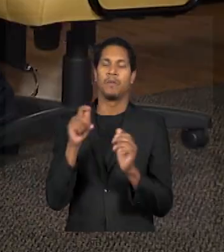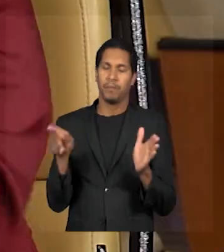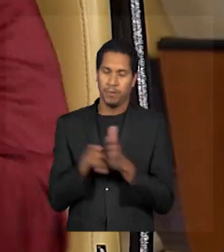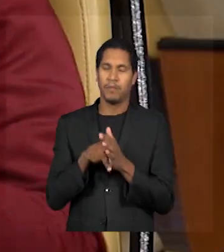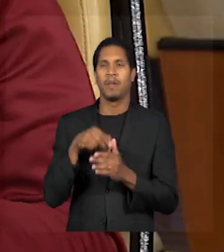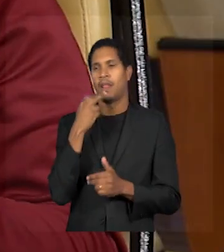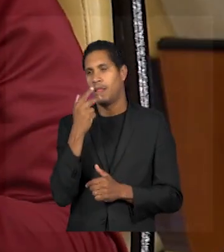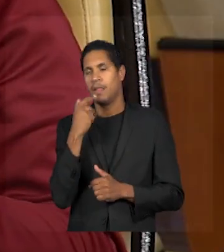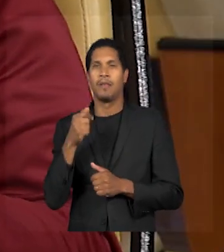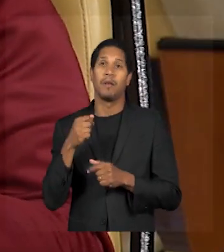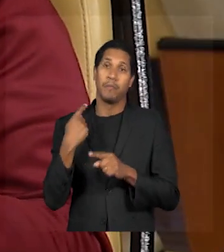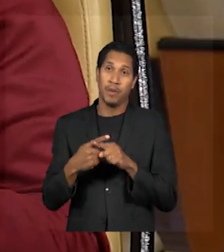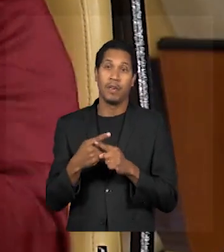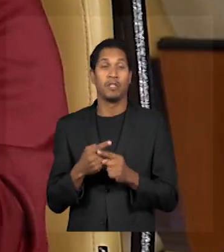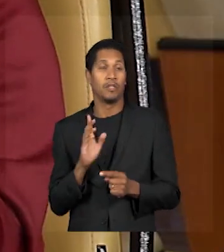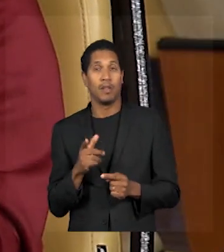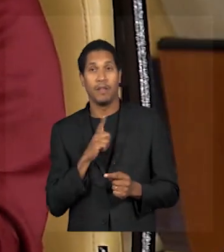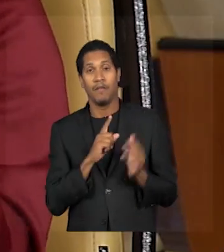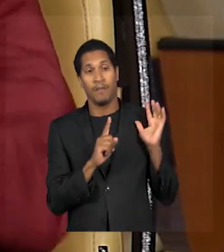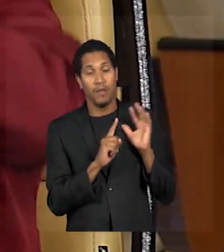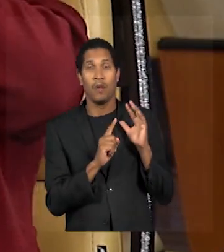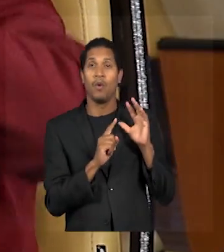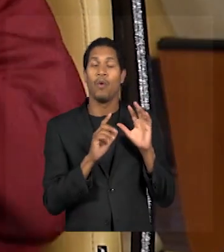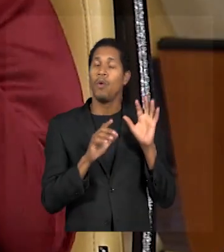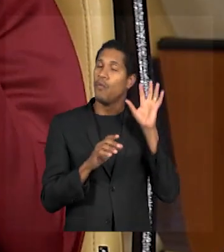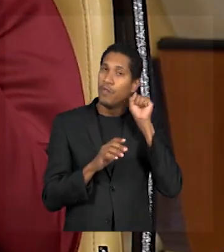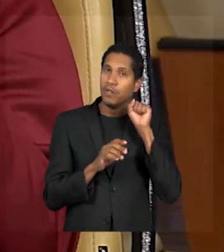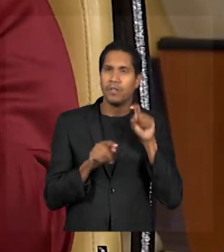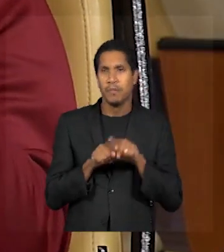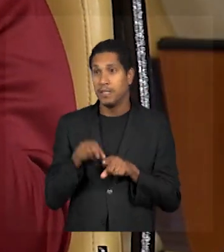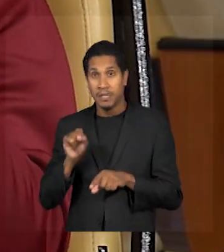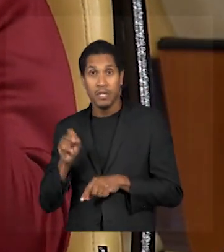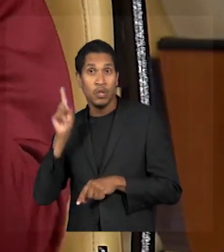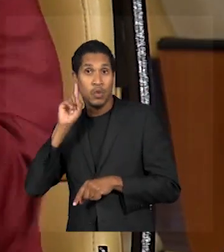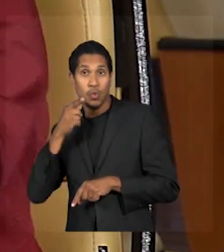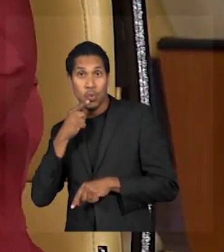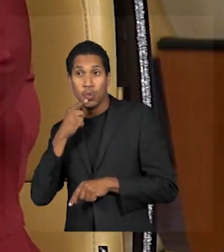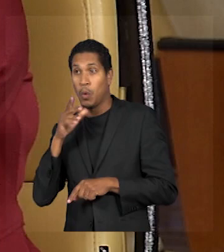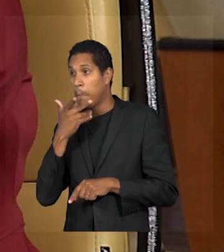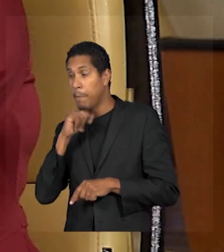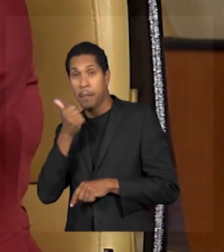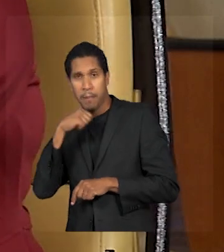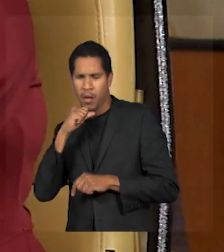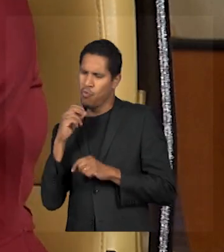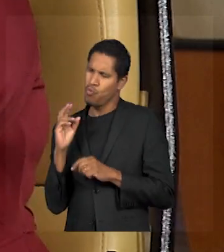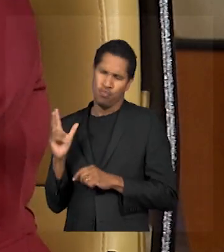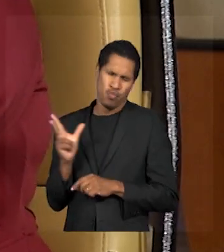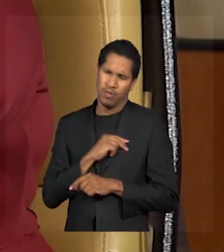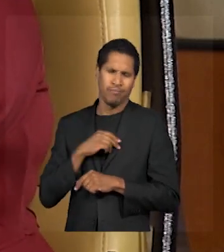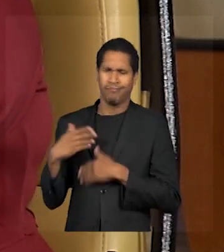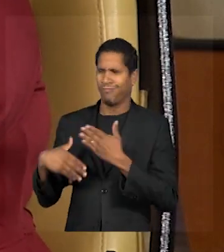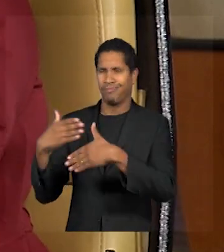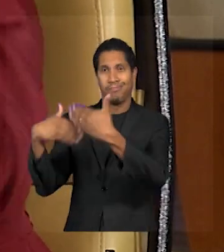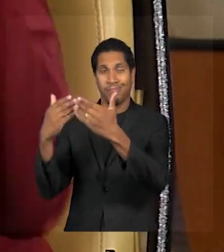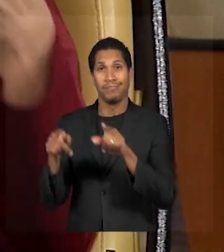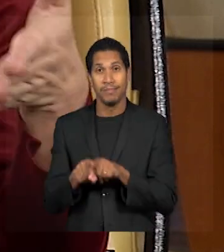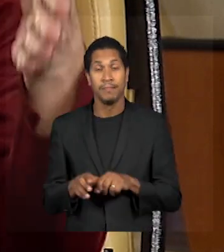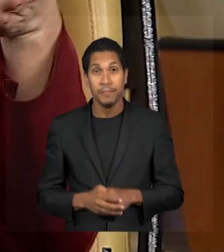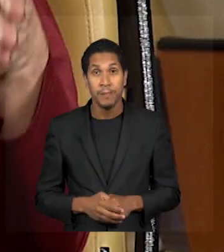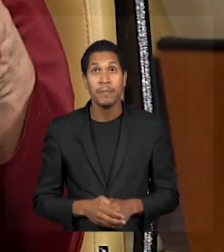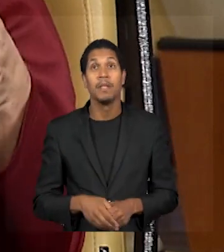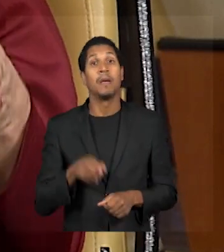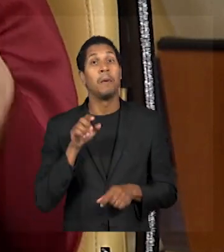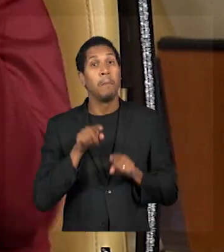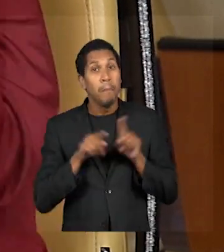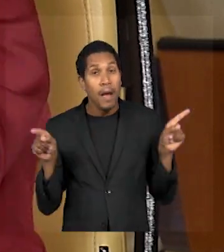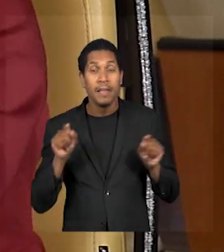Porque ele vem de uma família ouvinte. Os que vêm de família surda vão de vento em popa. Ok. Mas vale ressaltar que mesmo